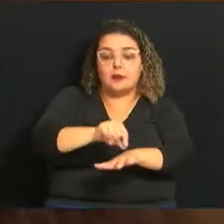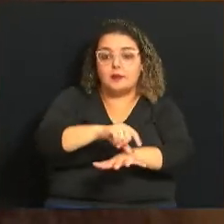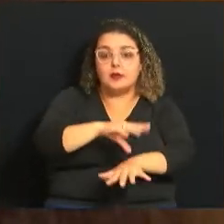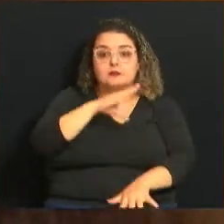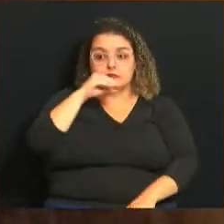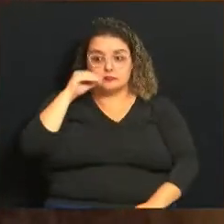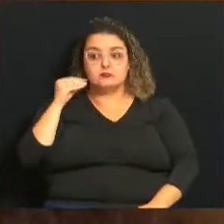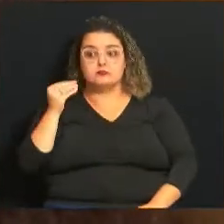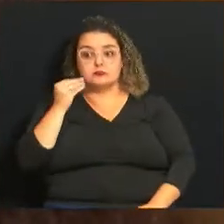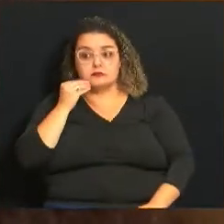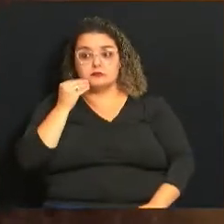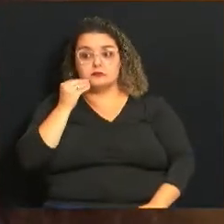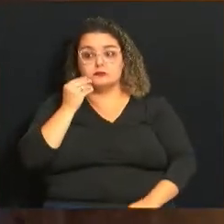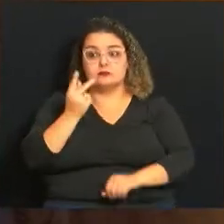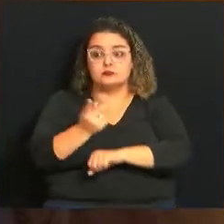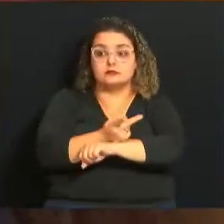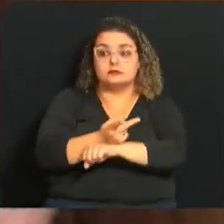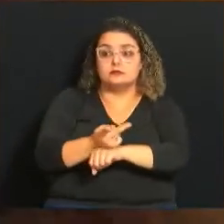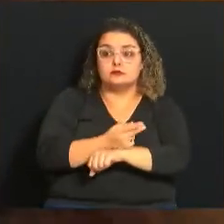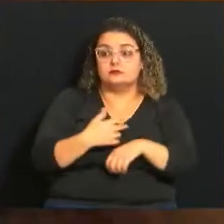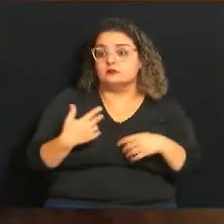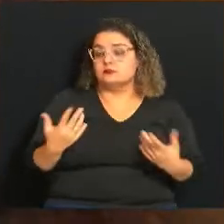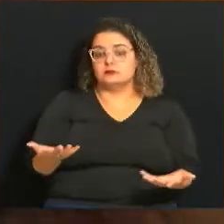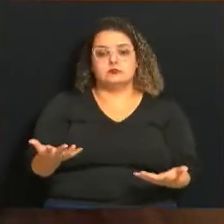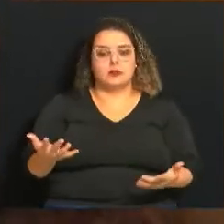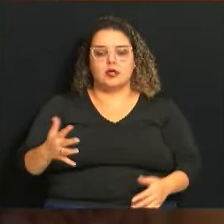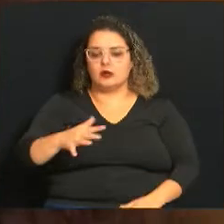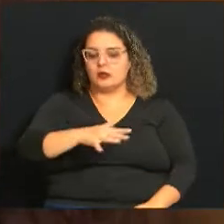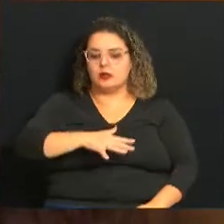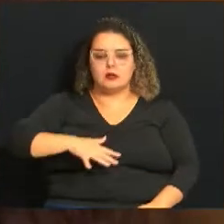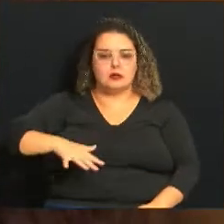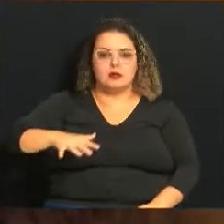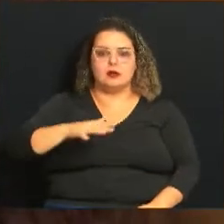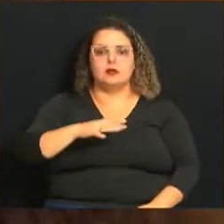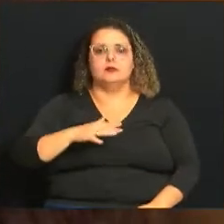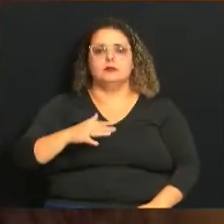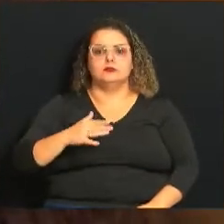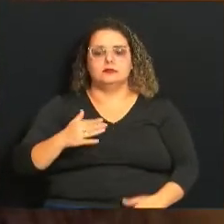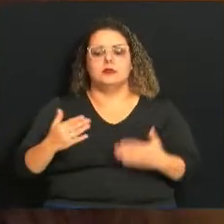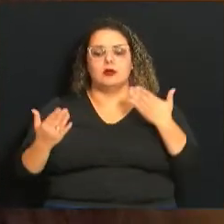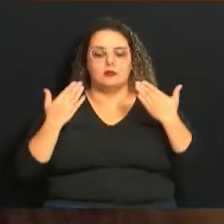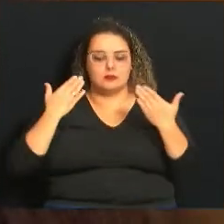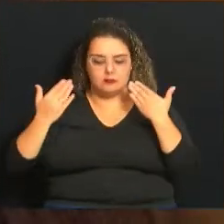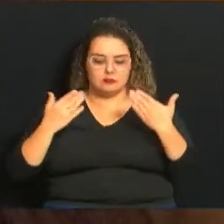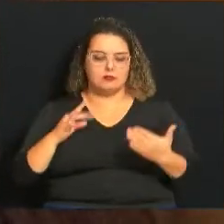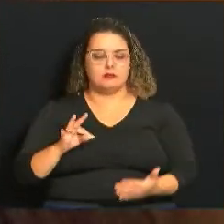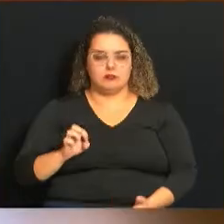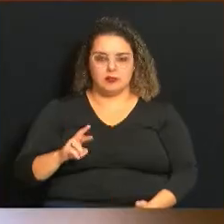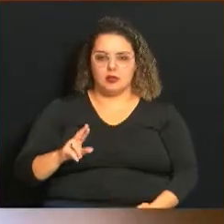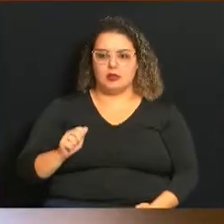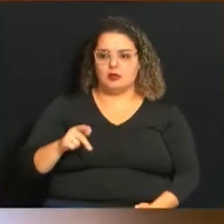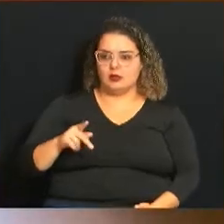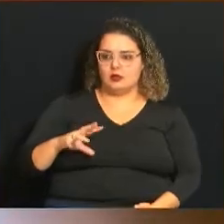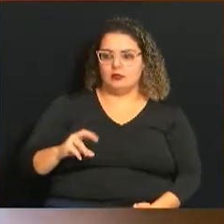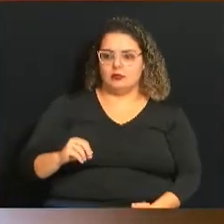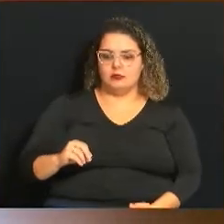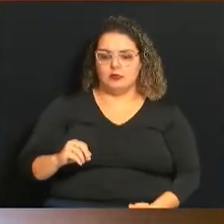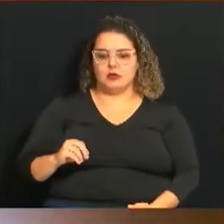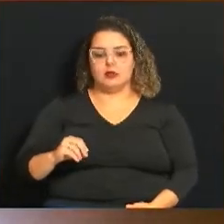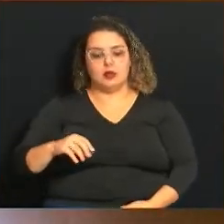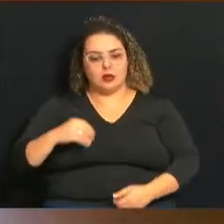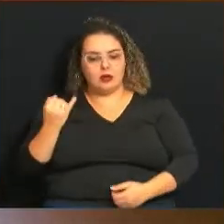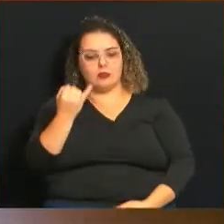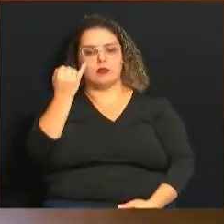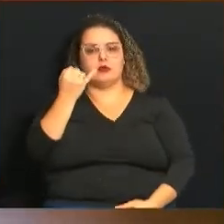tentando buscar. Mas o espaço da terapia é muito importante para ele poder se colocar. Não tem nenhum